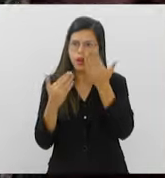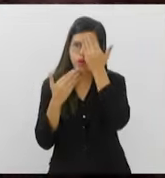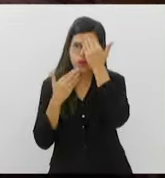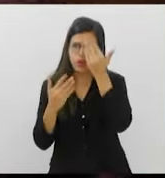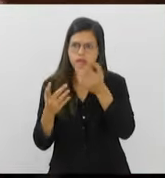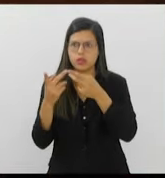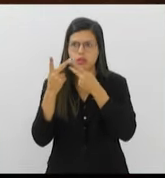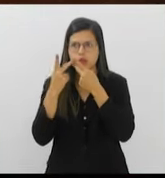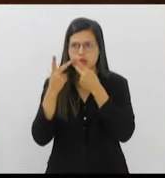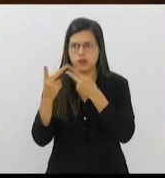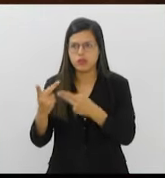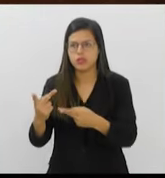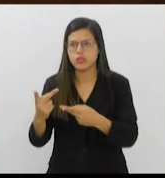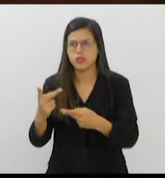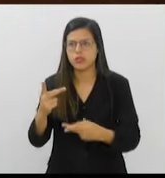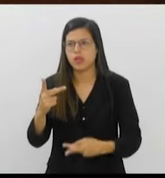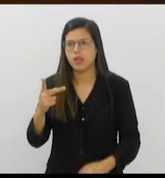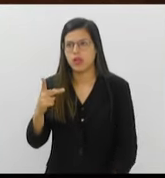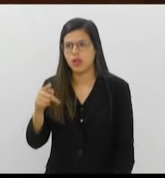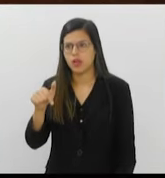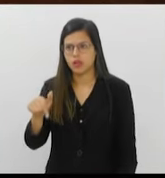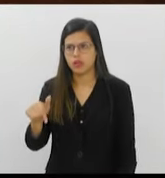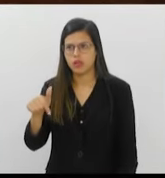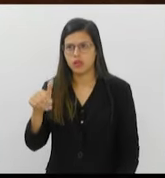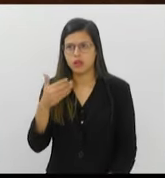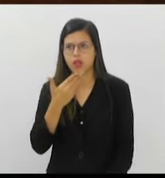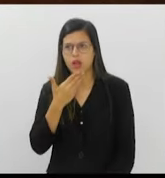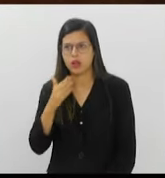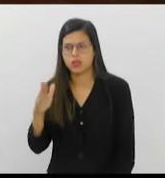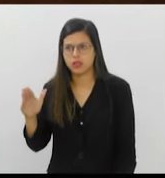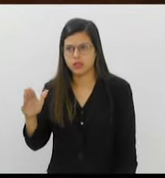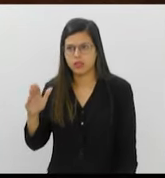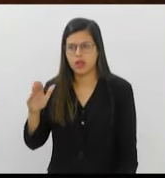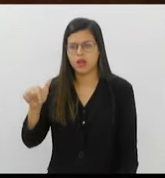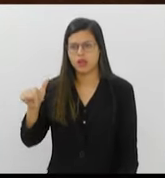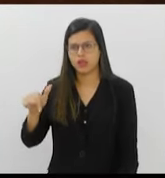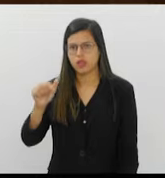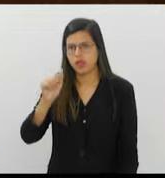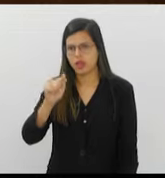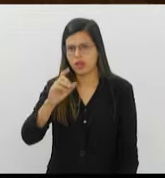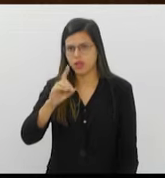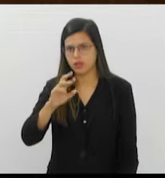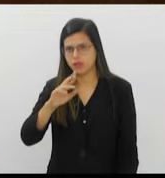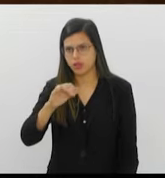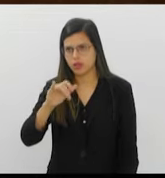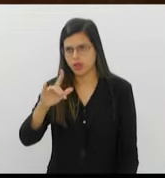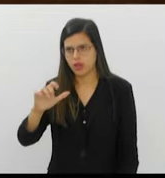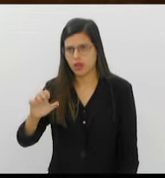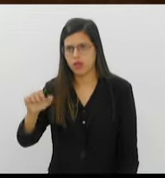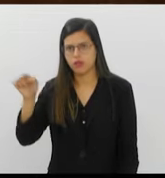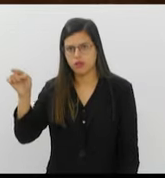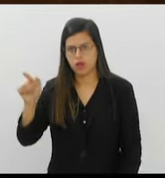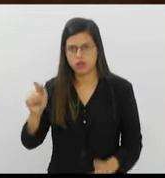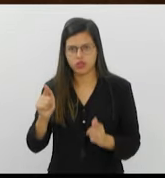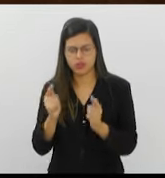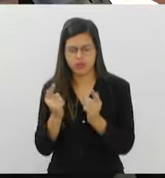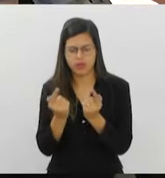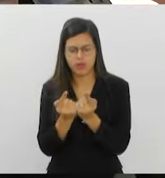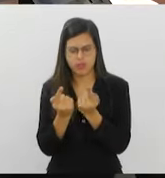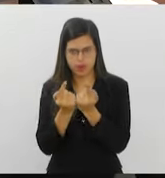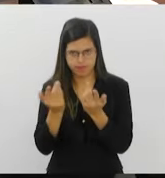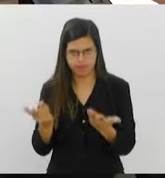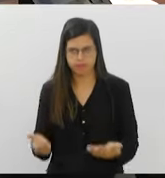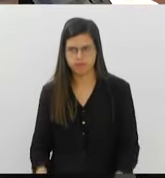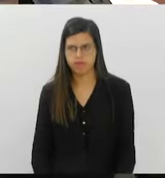visita da pré-candidata Adriane Forte, de Magé. Pré-candidata está aqui presente aqui com a gente.